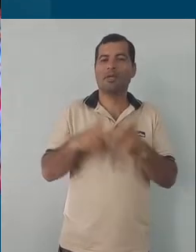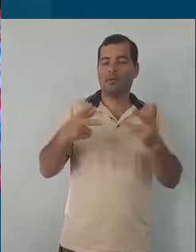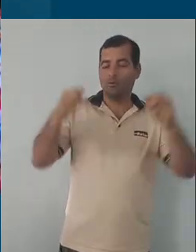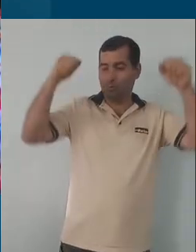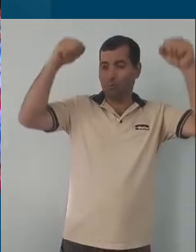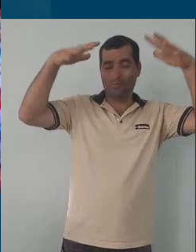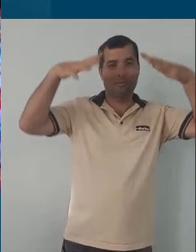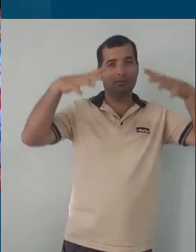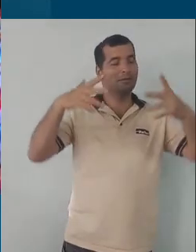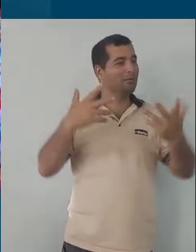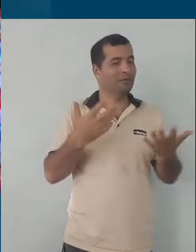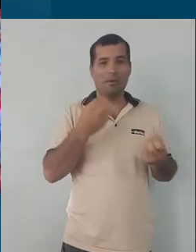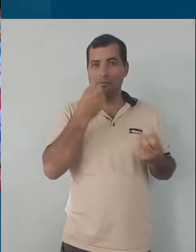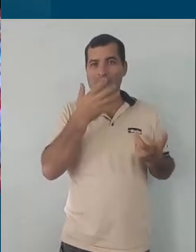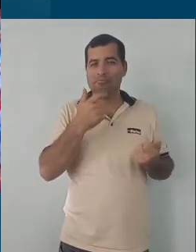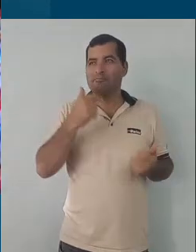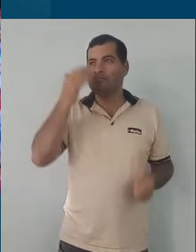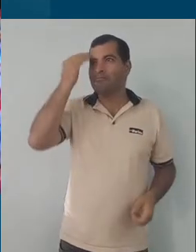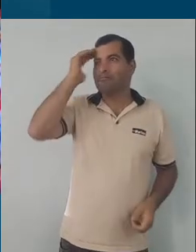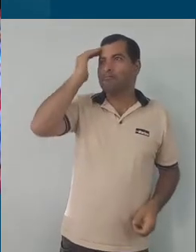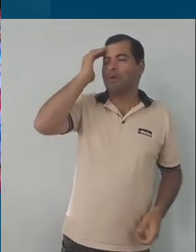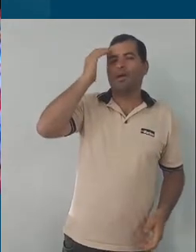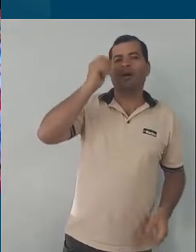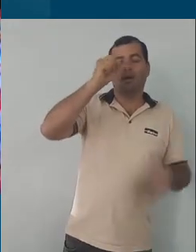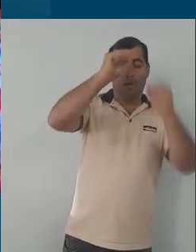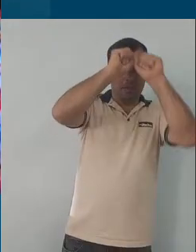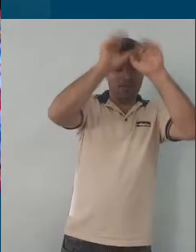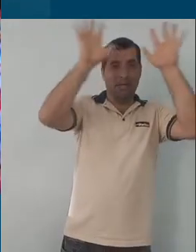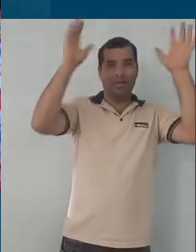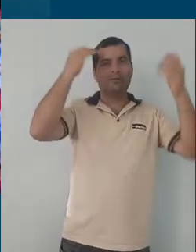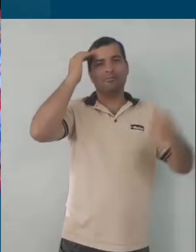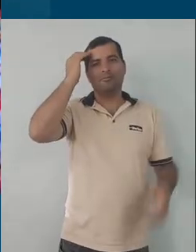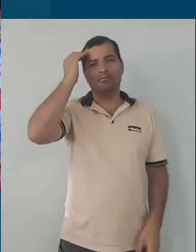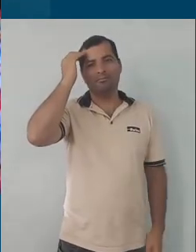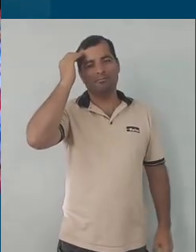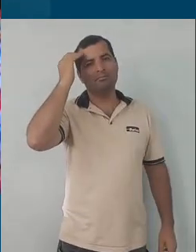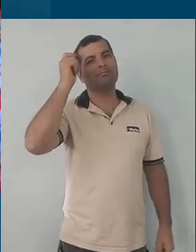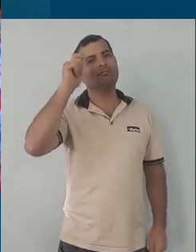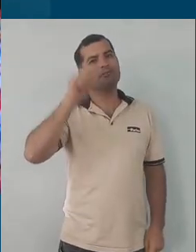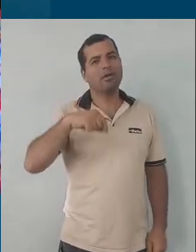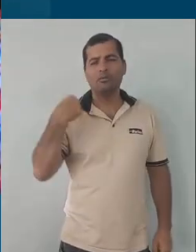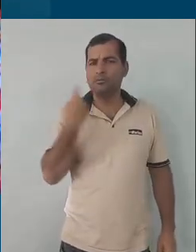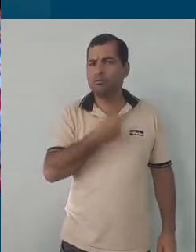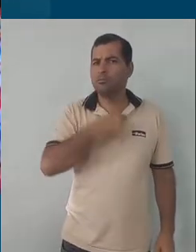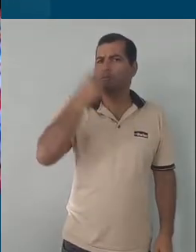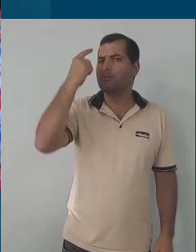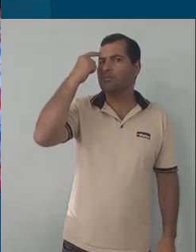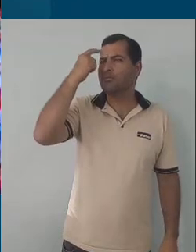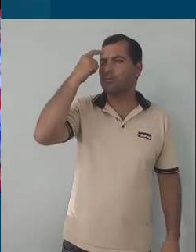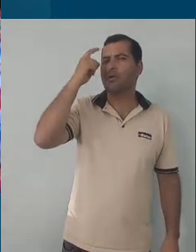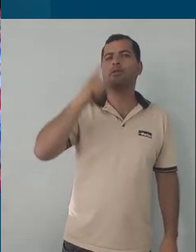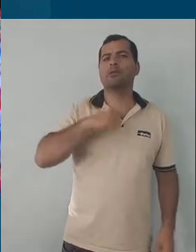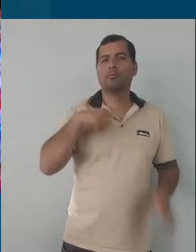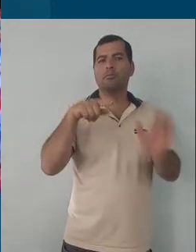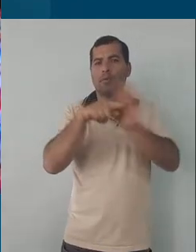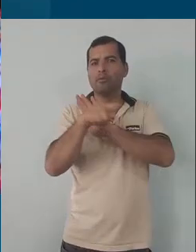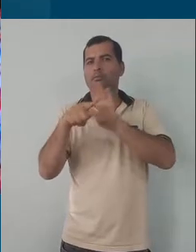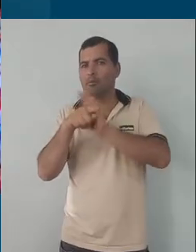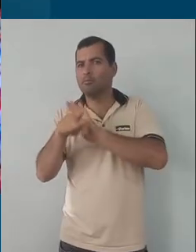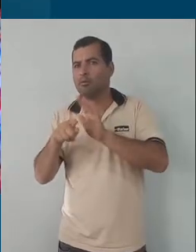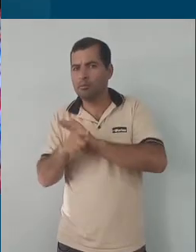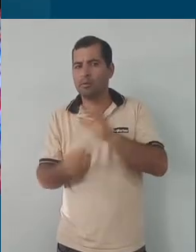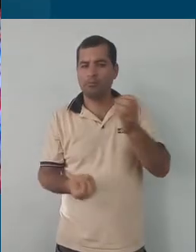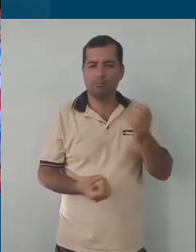gente pensar tanto em como essas questões estão aparecendo na construção do